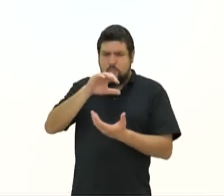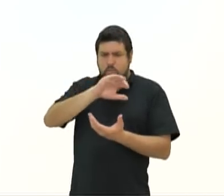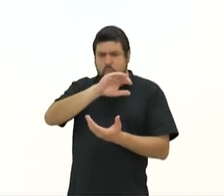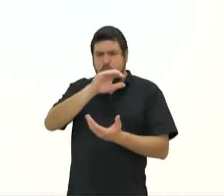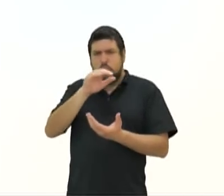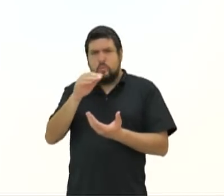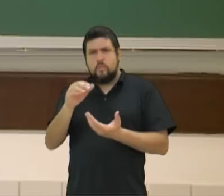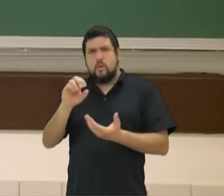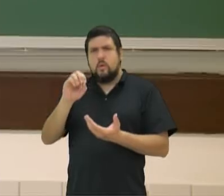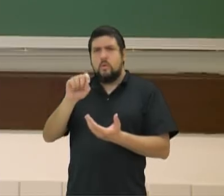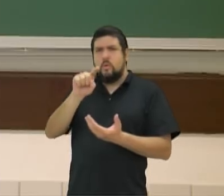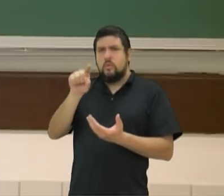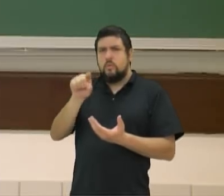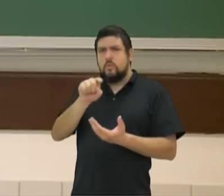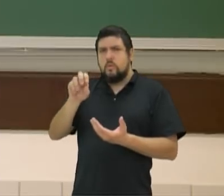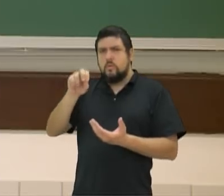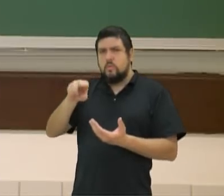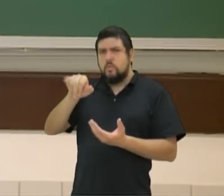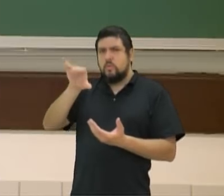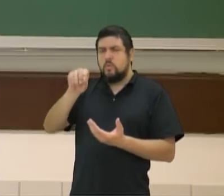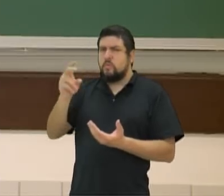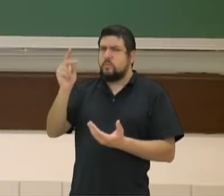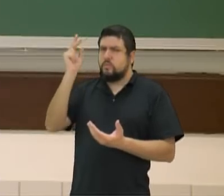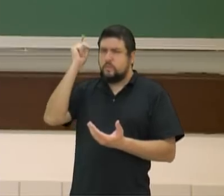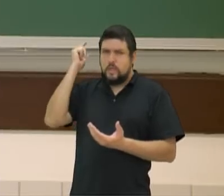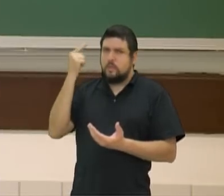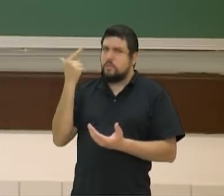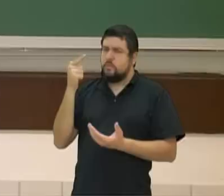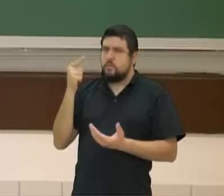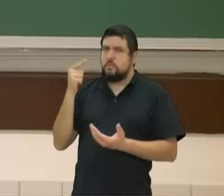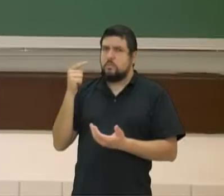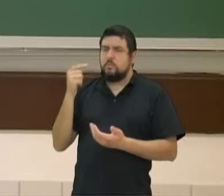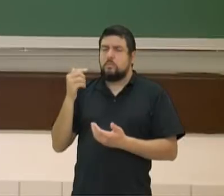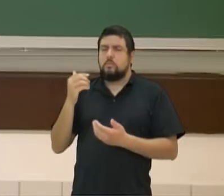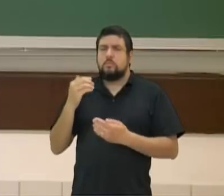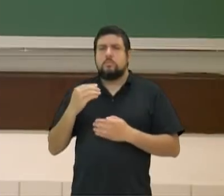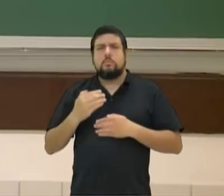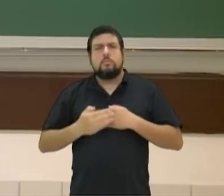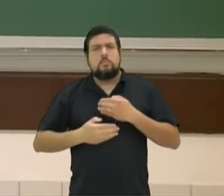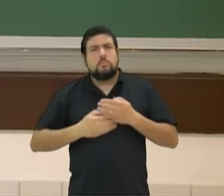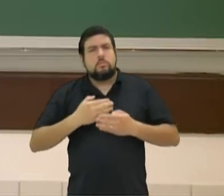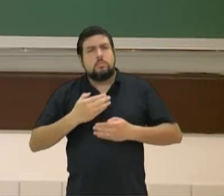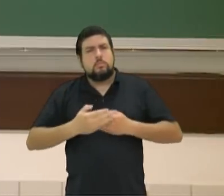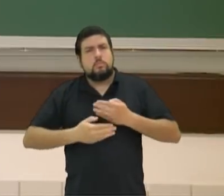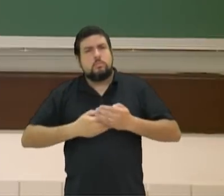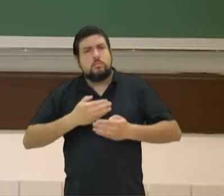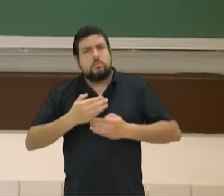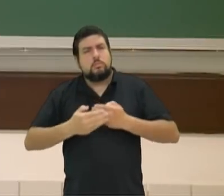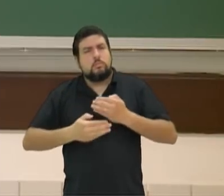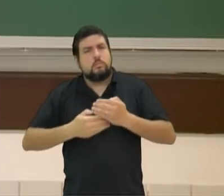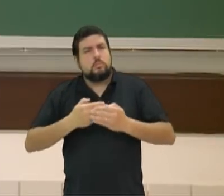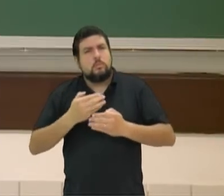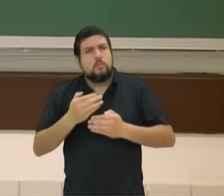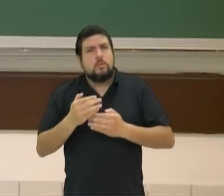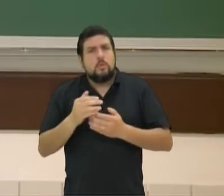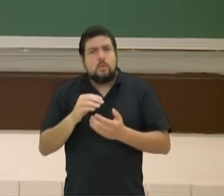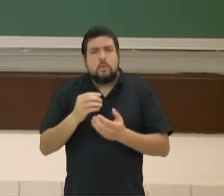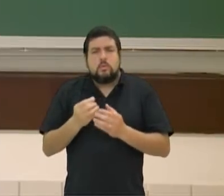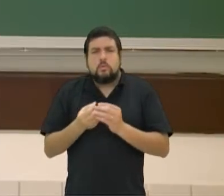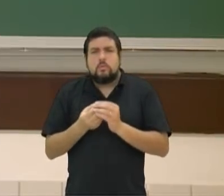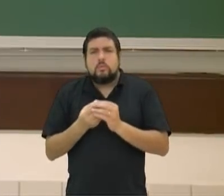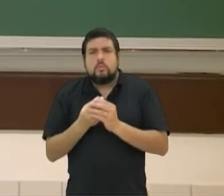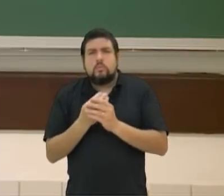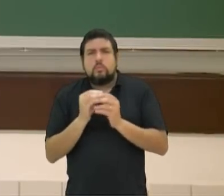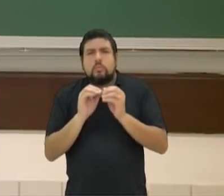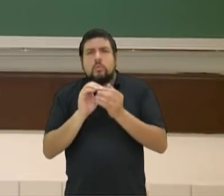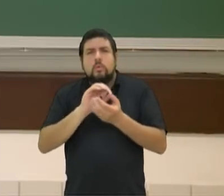nosso planeta dos raios ultravioletas. Mas com o passar do tempo, com os seres que existiam aqui, essa camada foi se